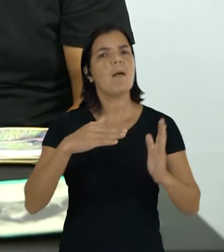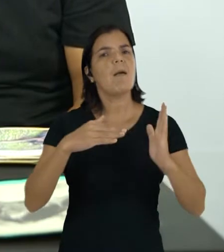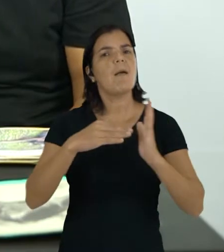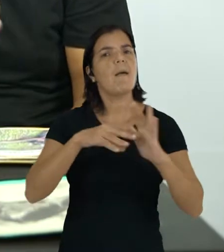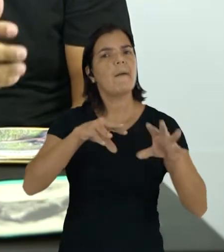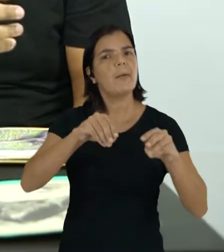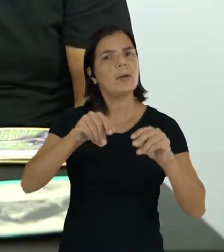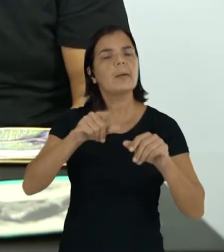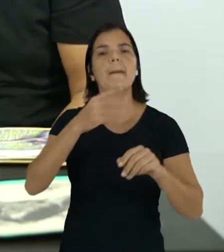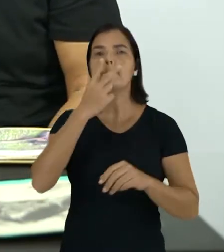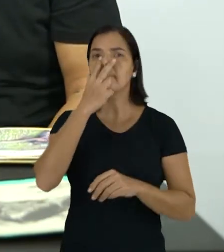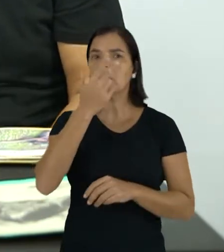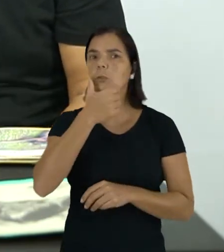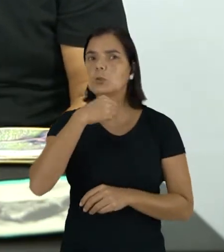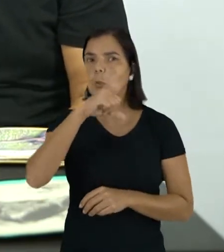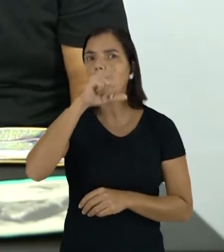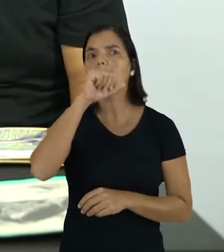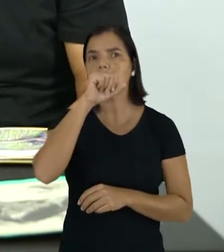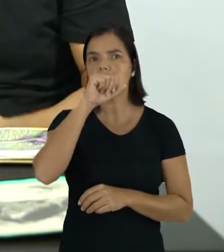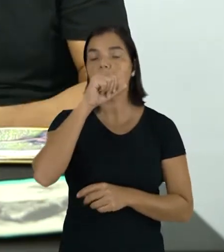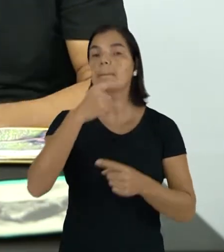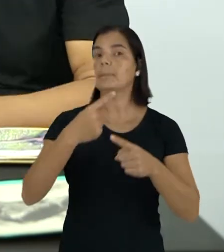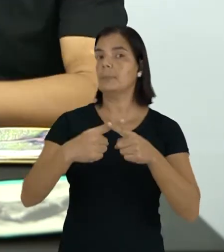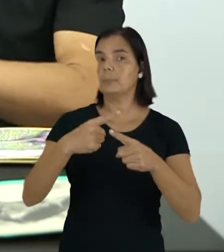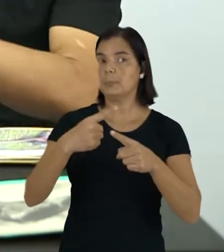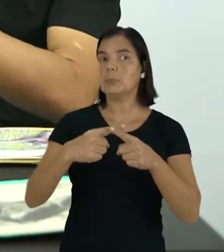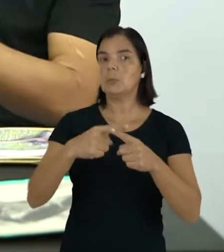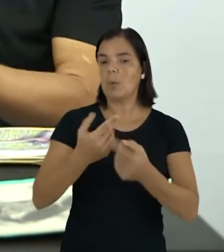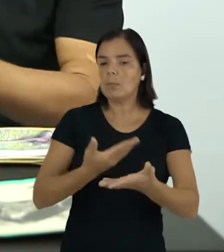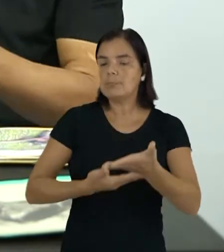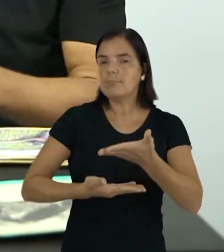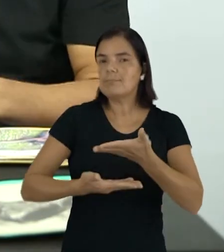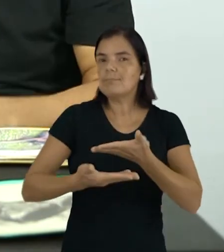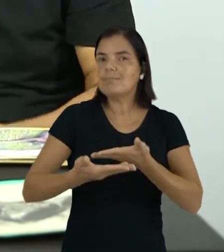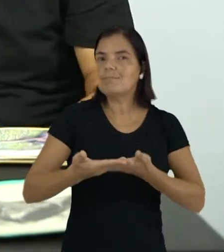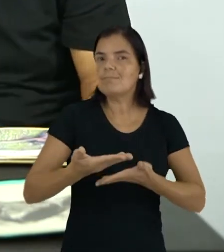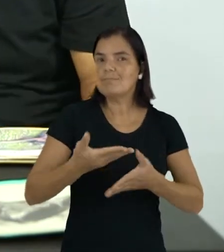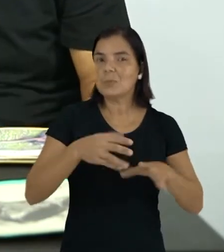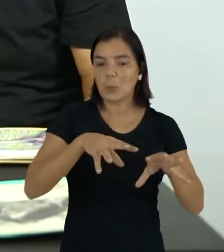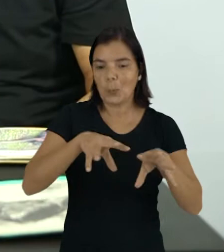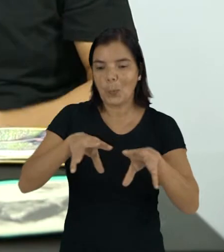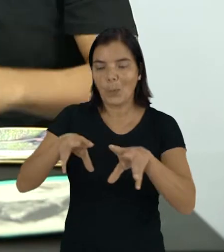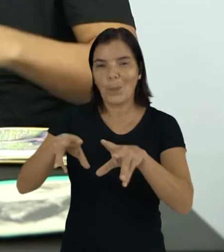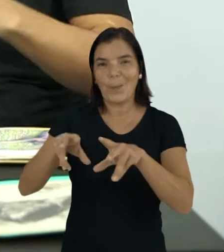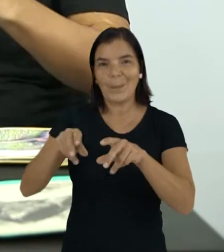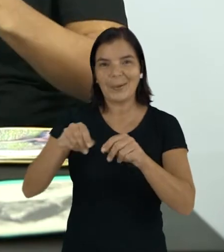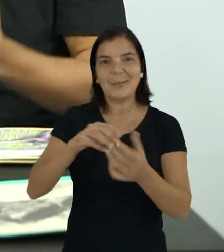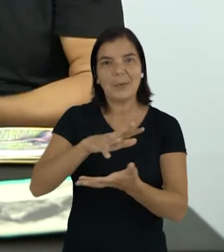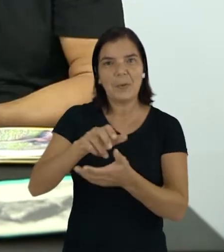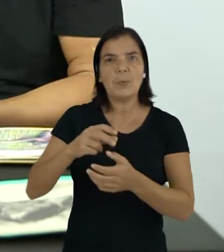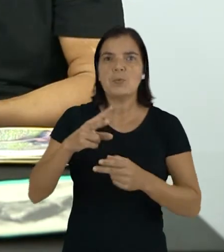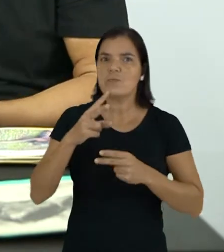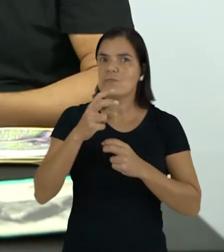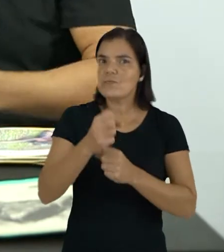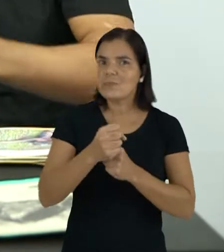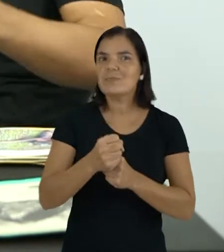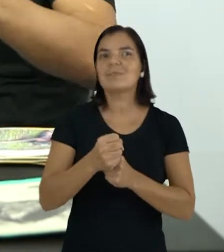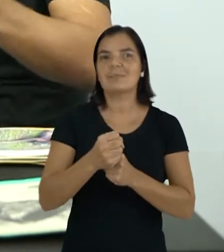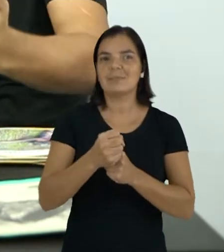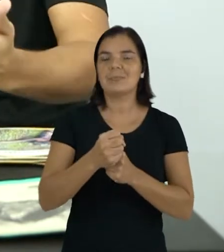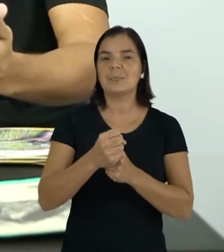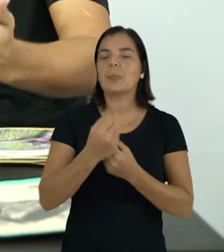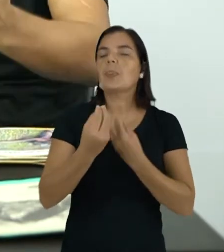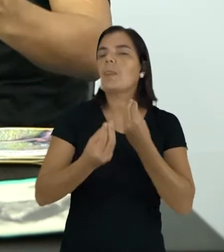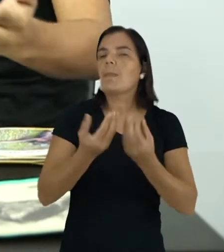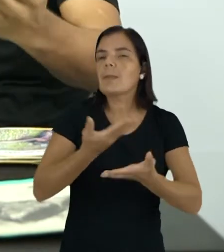terra é uma mãe. Portanto, essa relação que eles têm com a terra é uma relação muito forte. Como